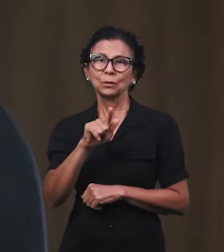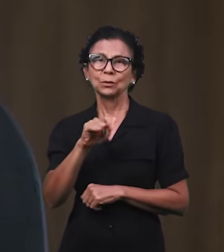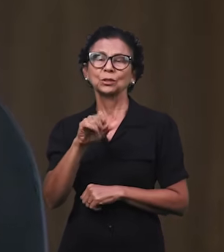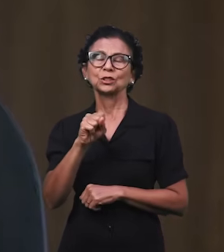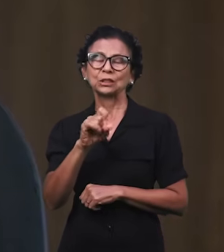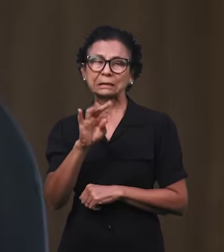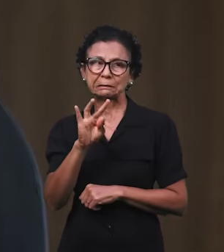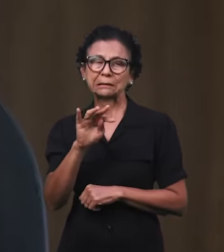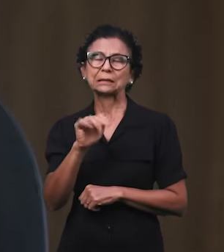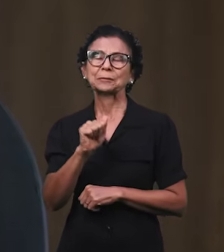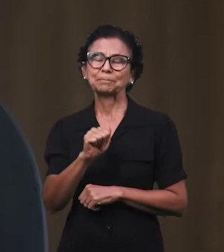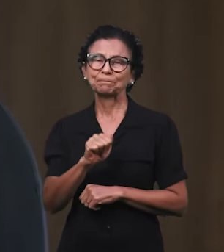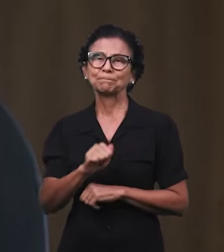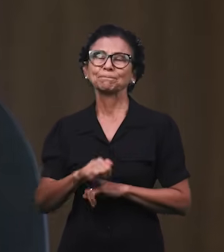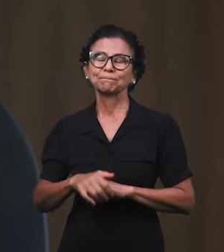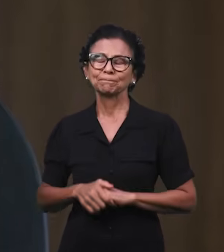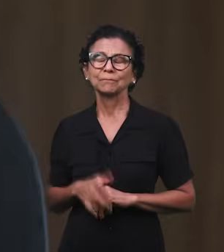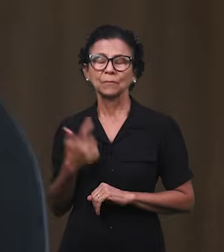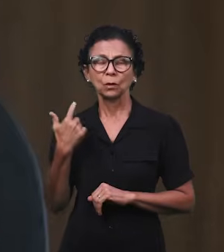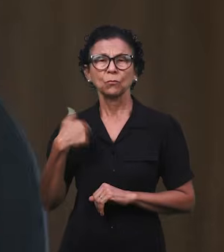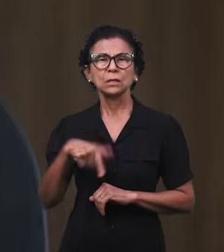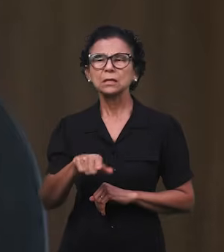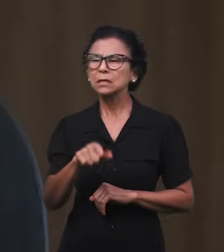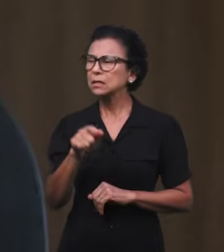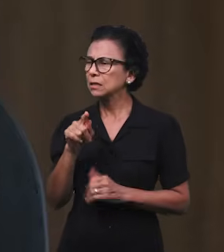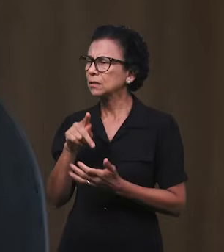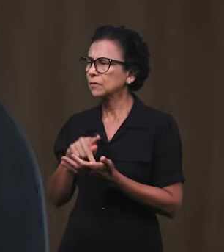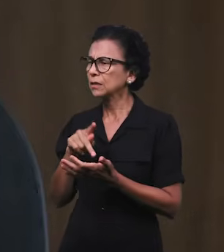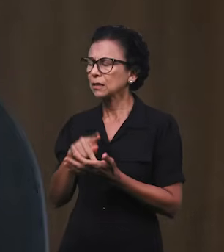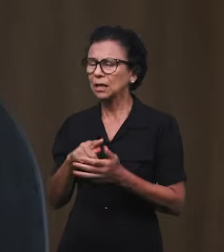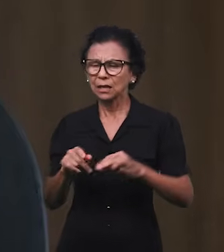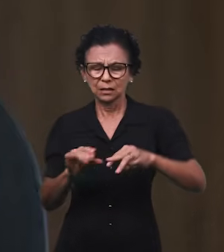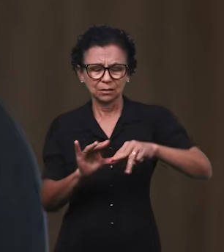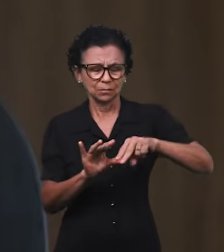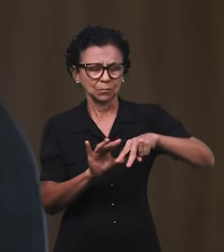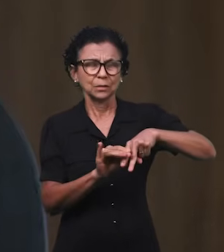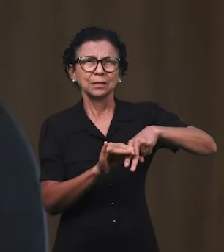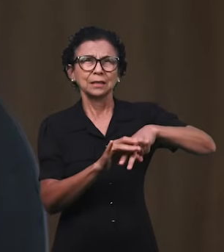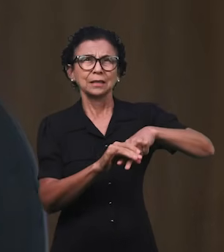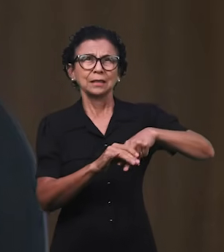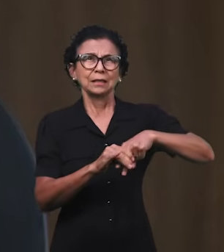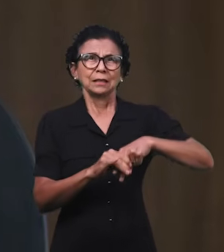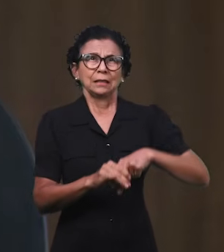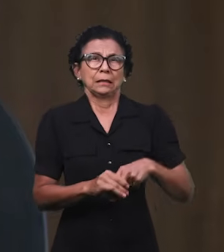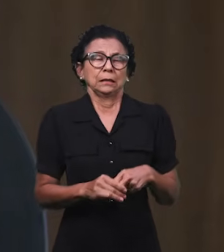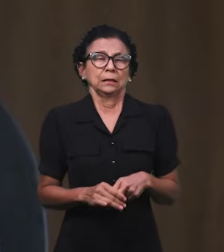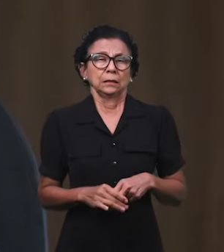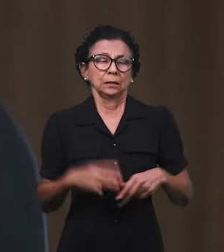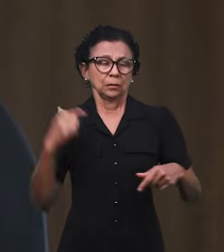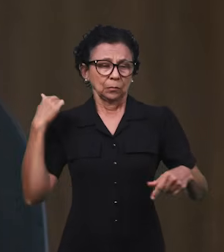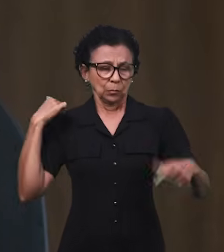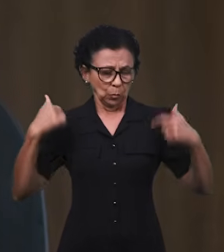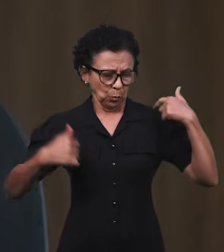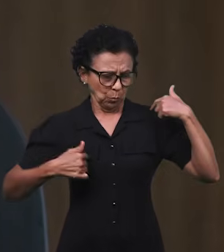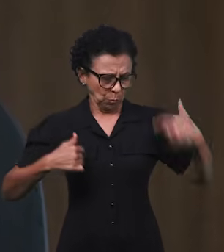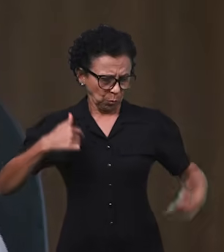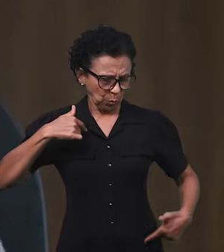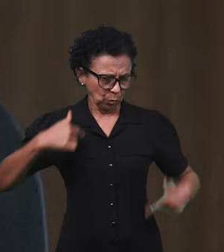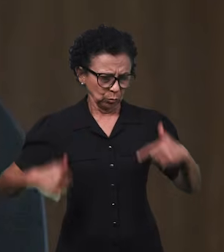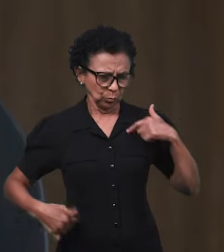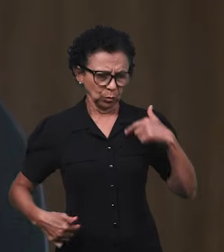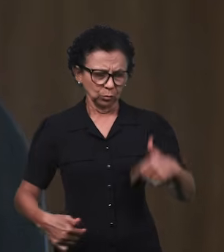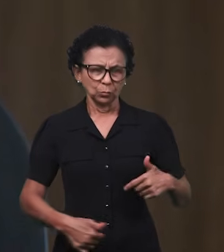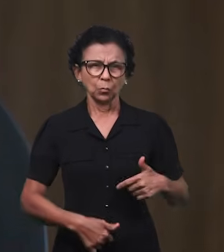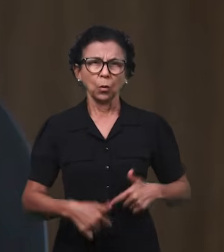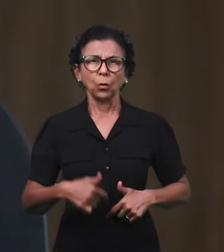uma doença chamada fibromialgia. E eu tinha muitos pontos inflamados no corpo, e ele falou assim, você está dentro desse quadro. E ali,